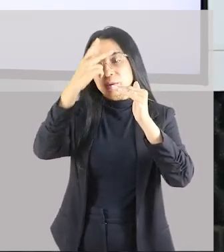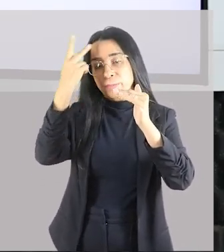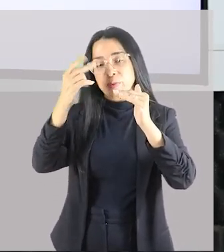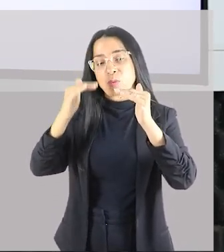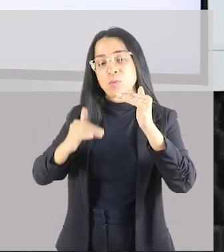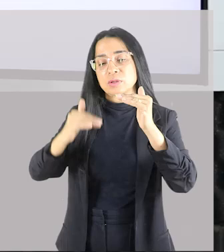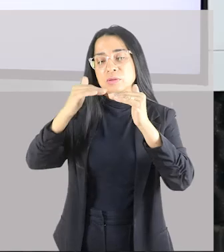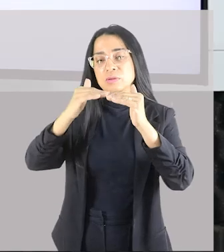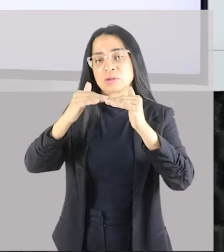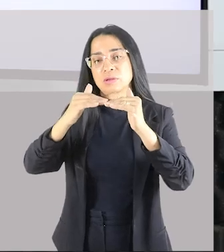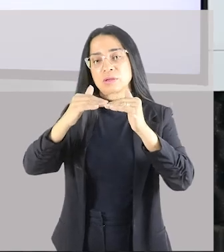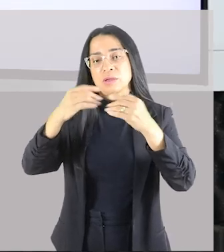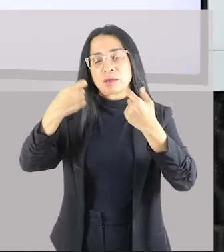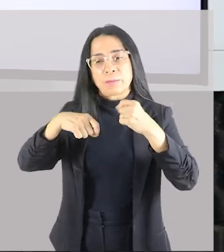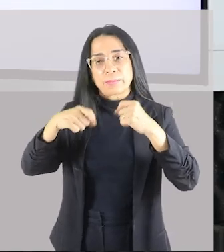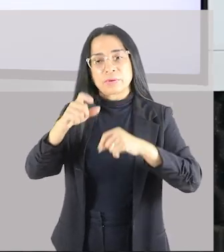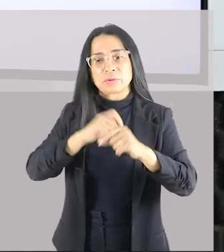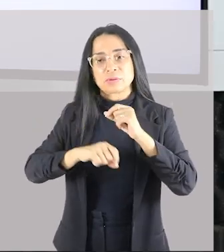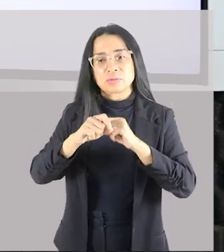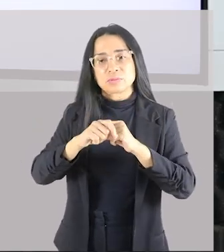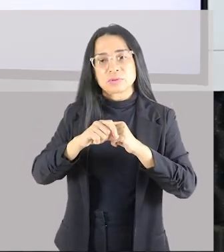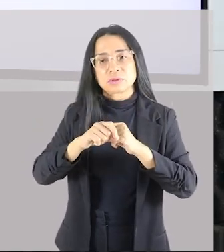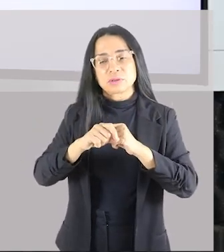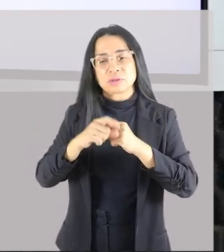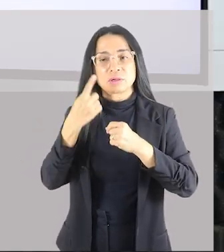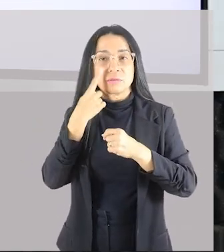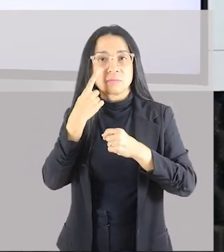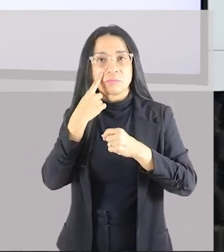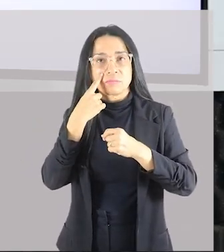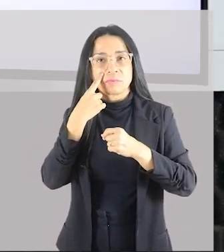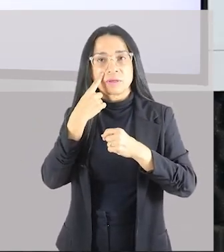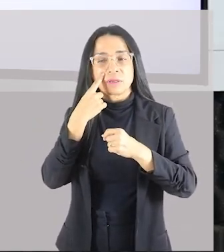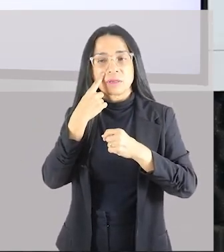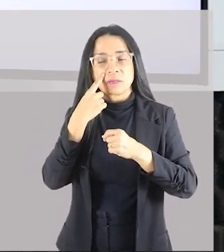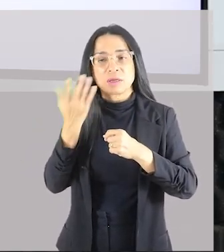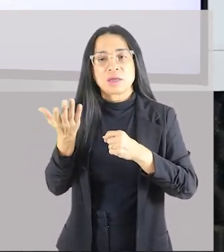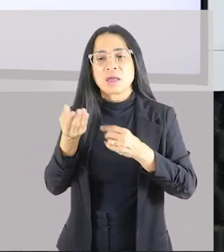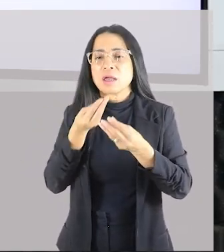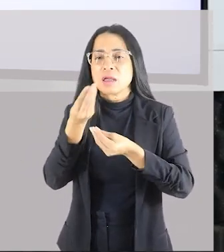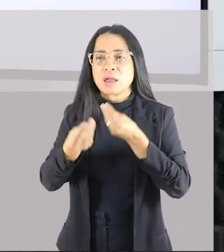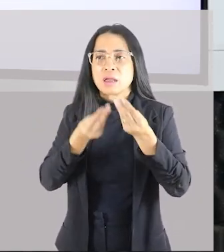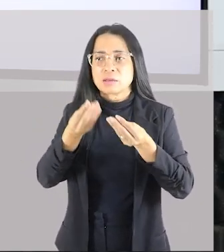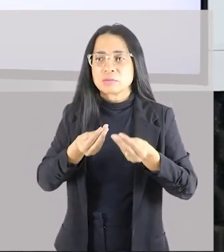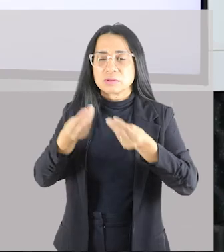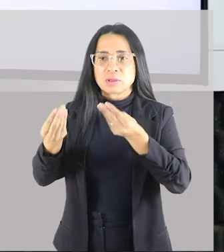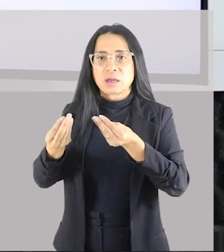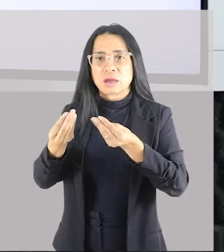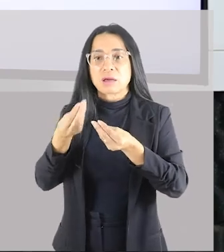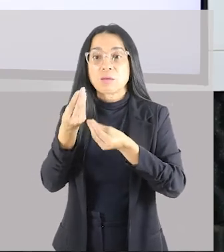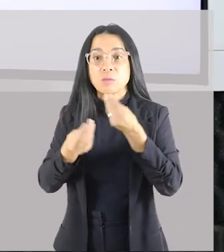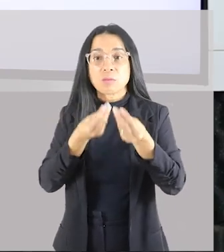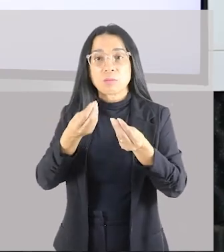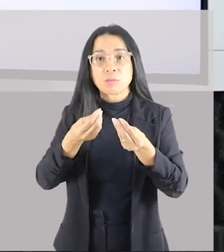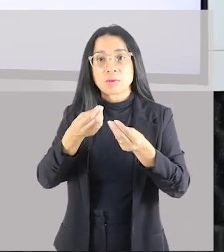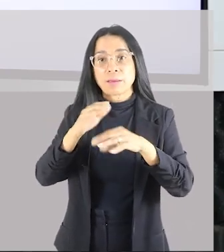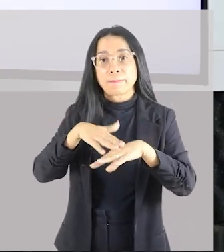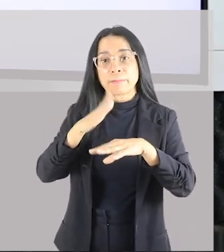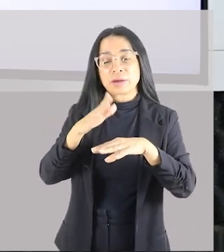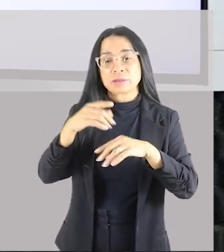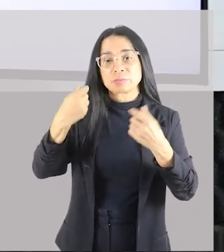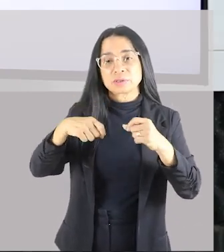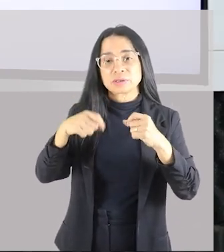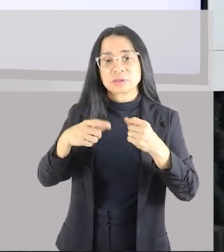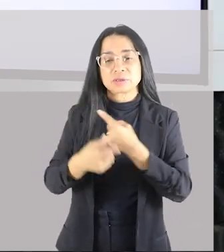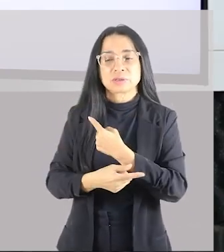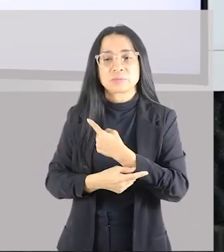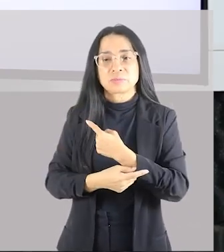Eu preciso, obviamente, conceder condições ponderadas para quem mais precisa. Neste caso, essa